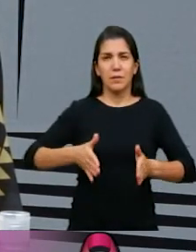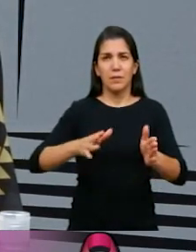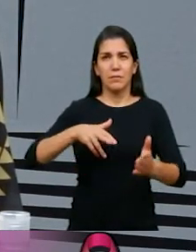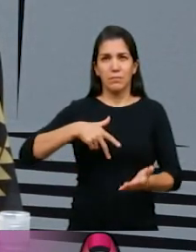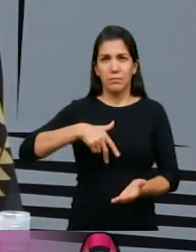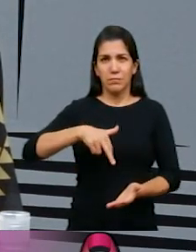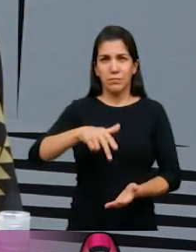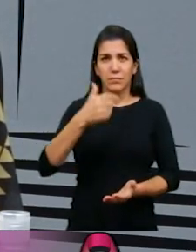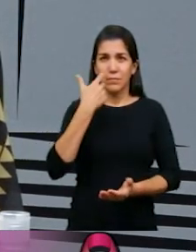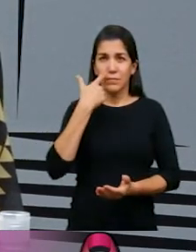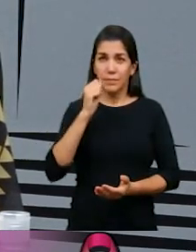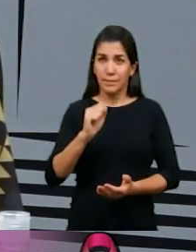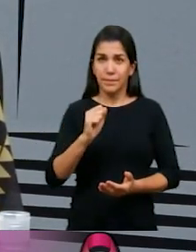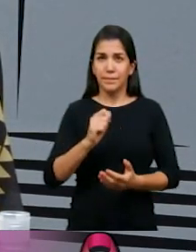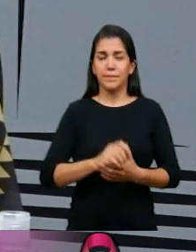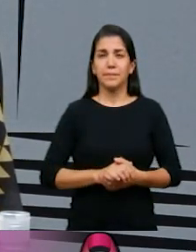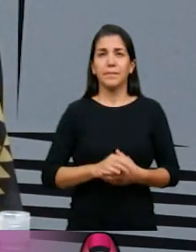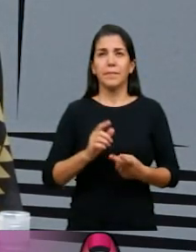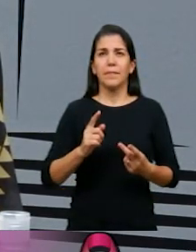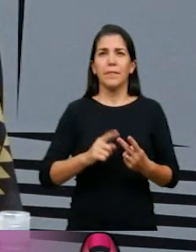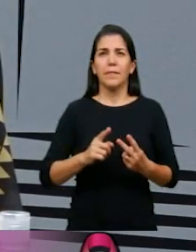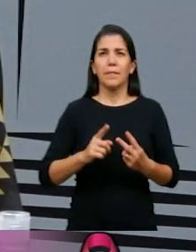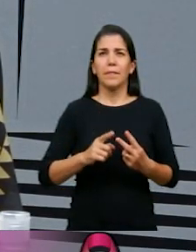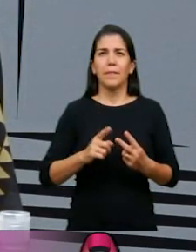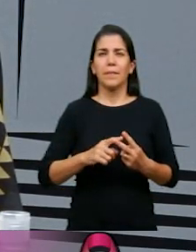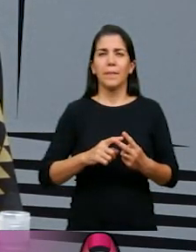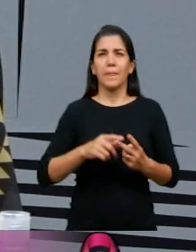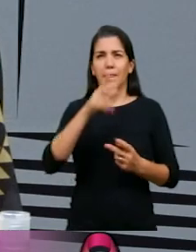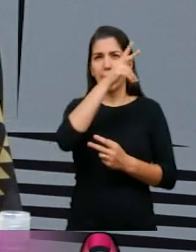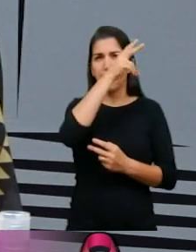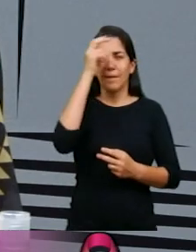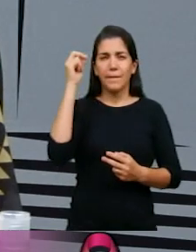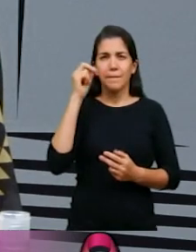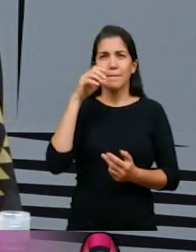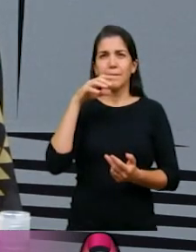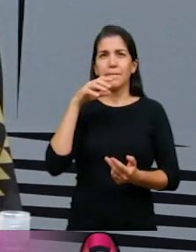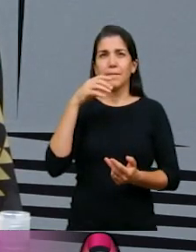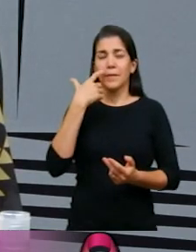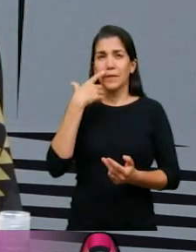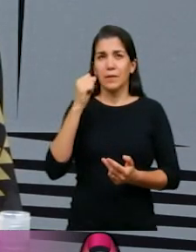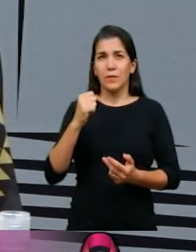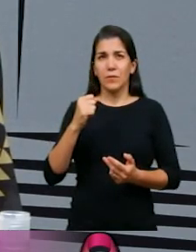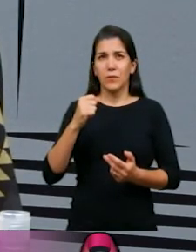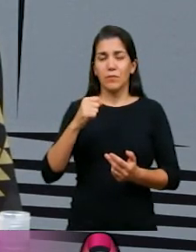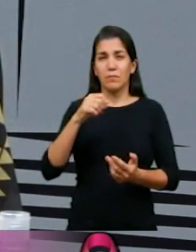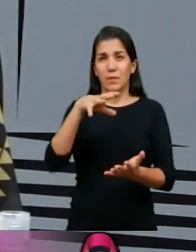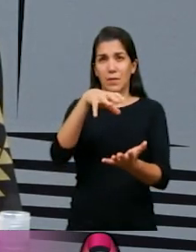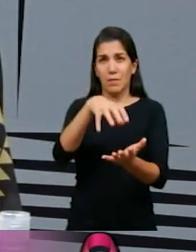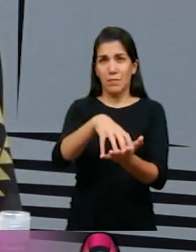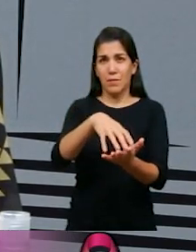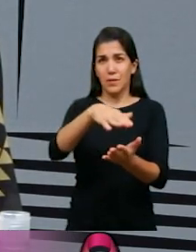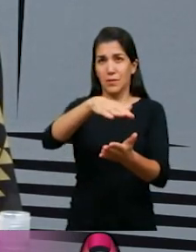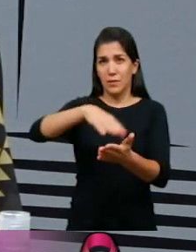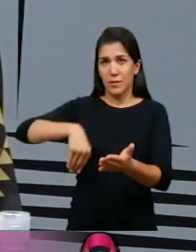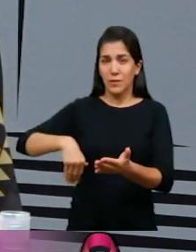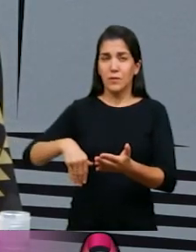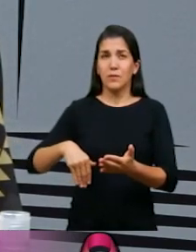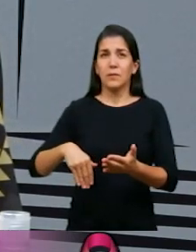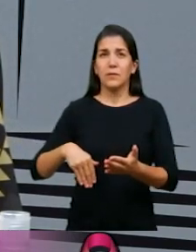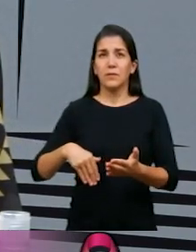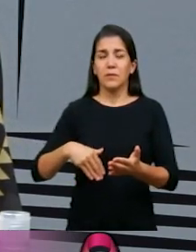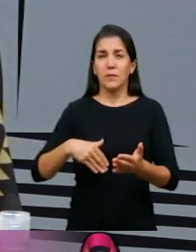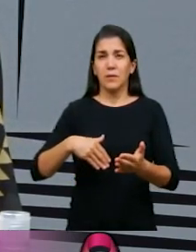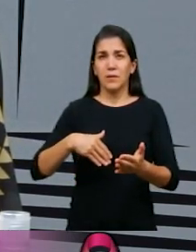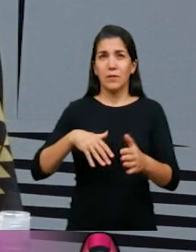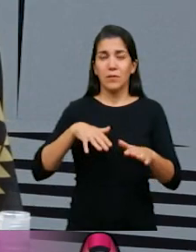Araçatuba. 2. A Prefeitura Municipal irá retirar a atual base para dar melhores condições de tráfego às viaturas emergenciais